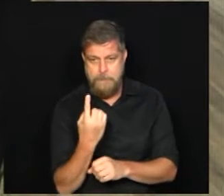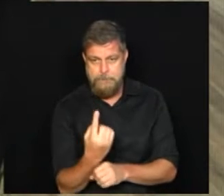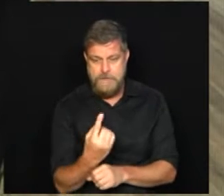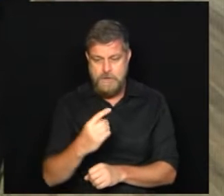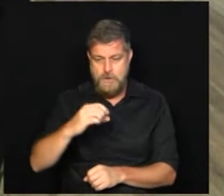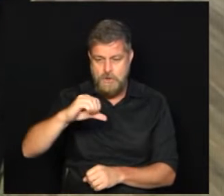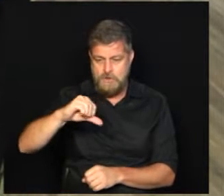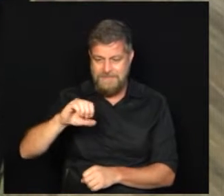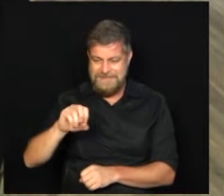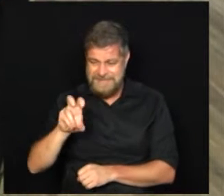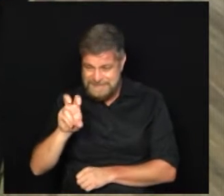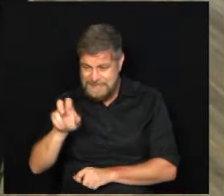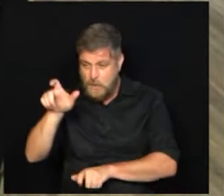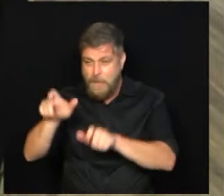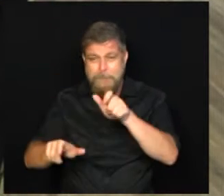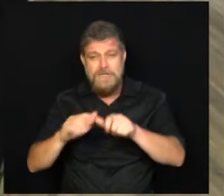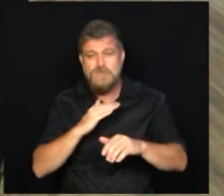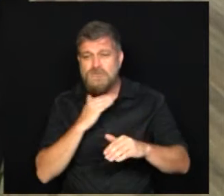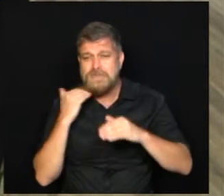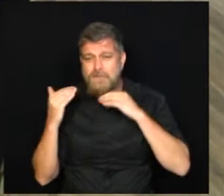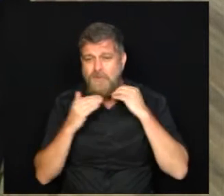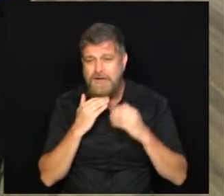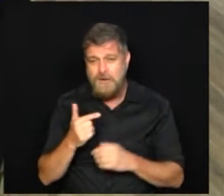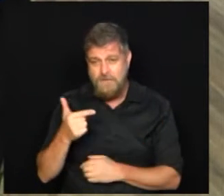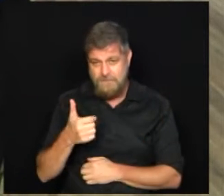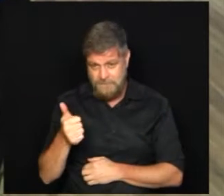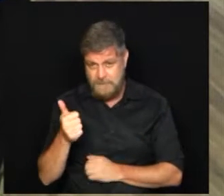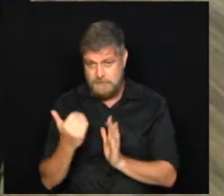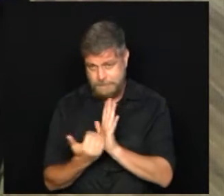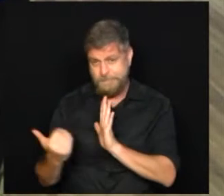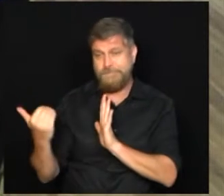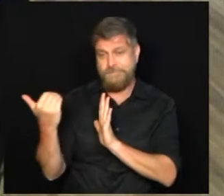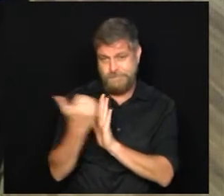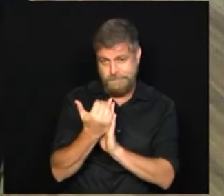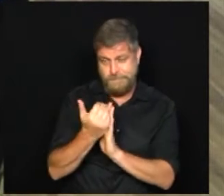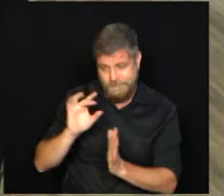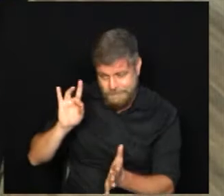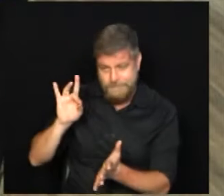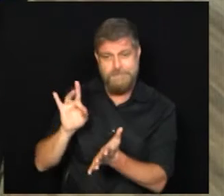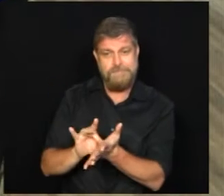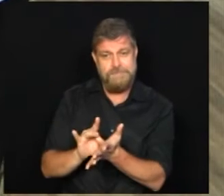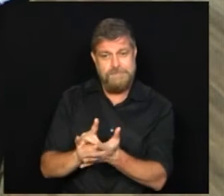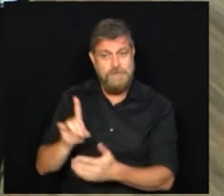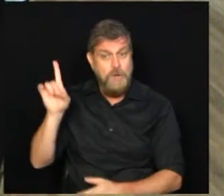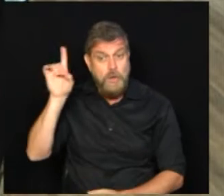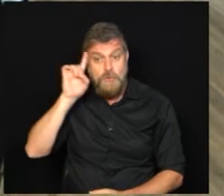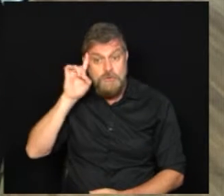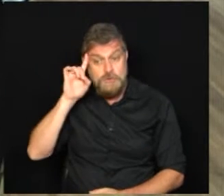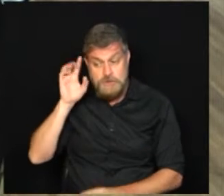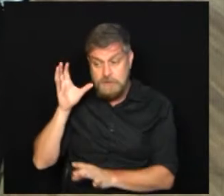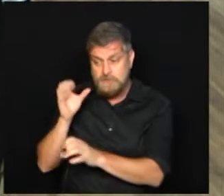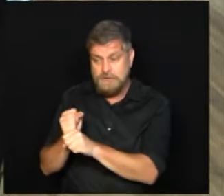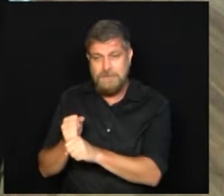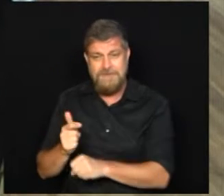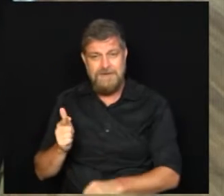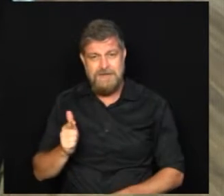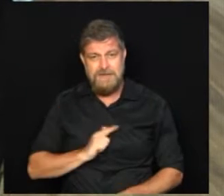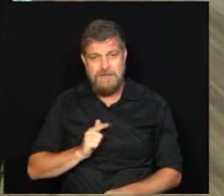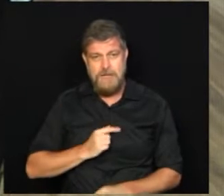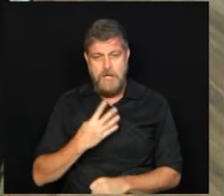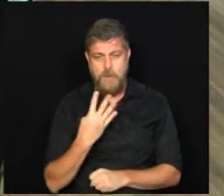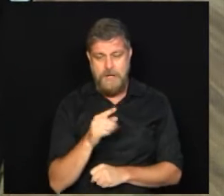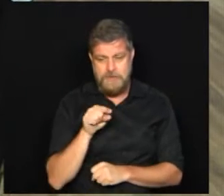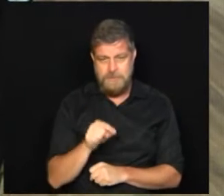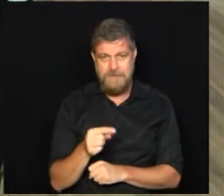1905 Óbidos 21 confirmados a mais na última nas últimas 24 horas no universo